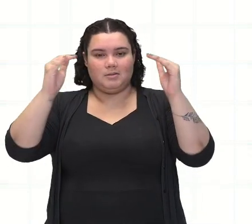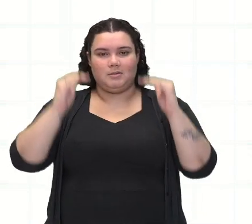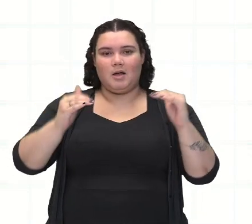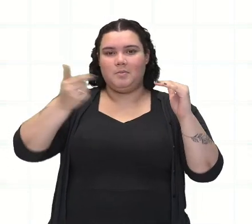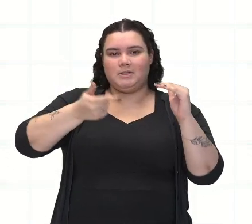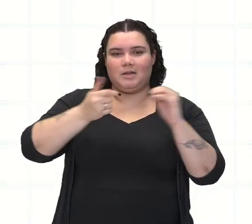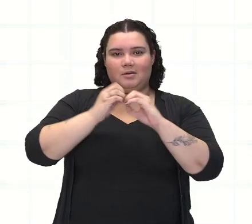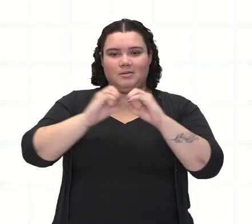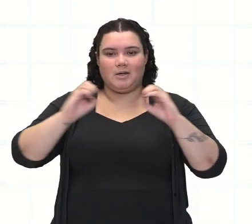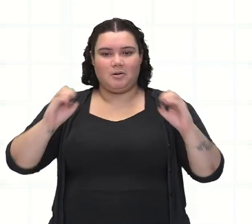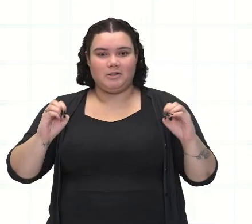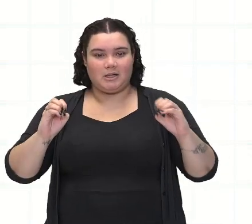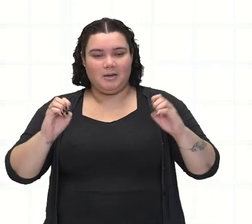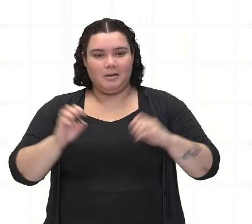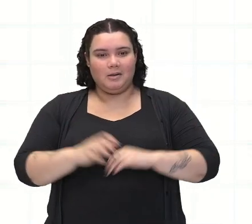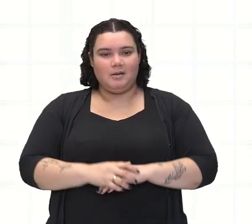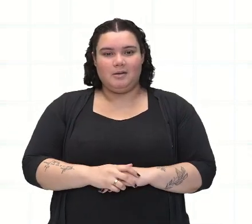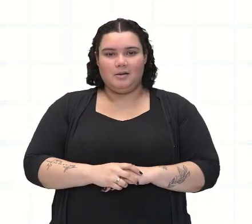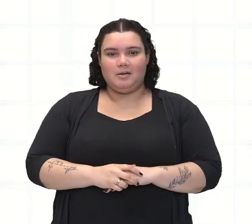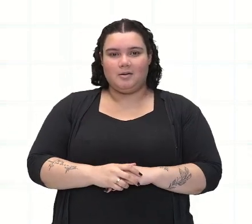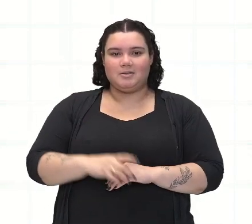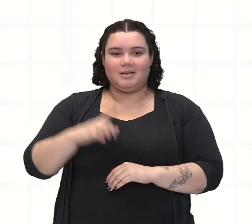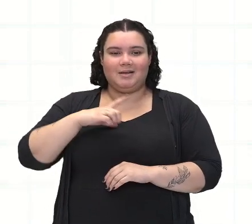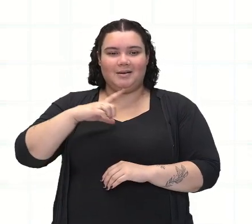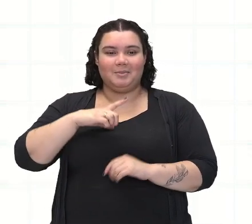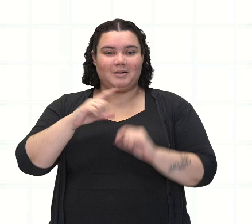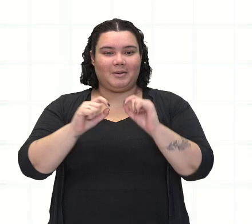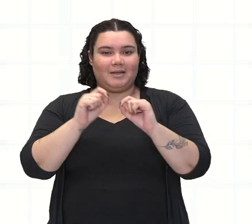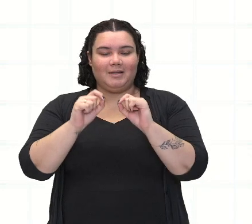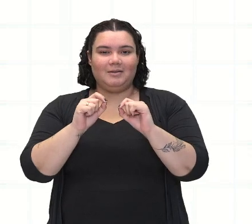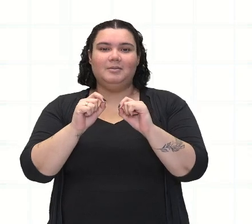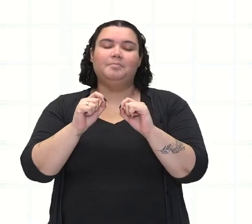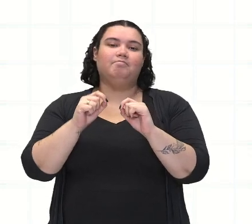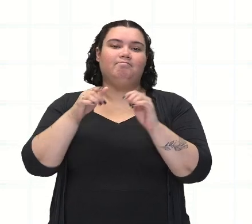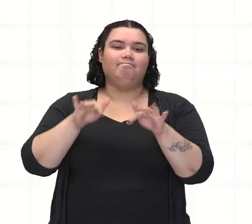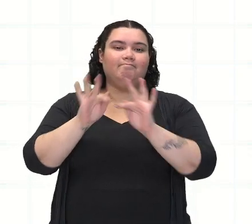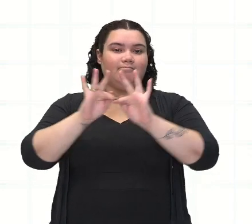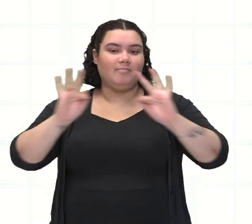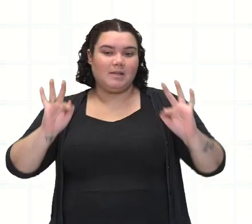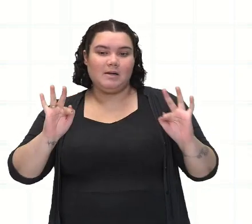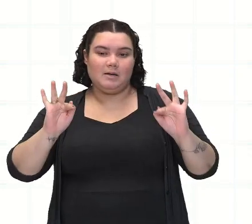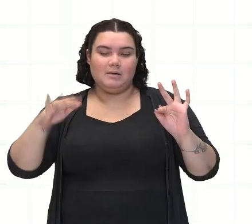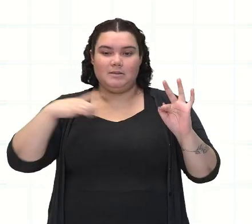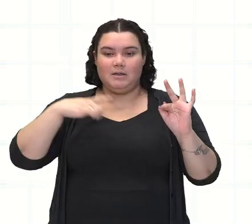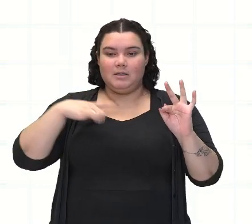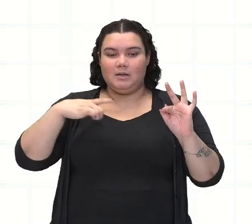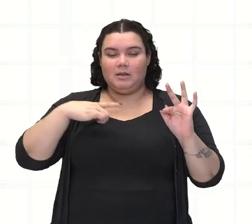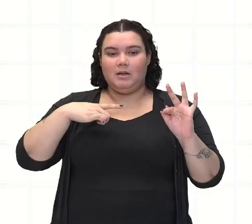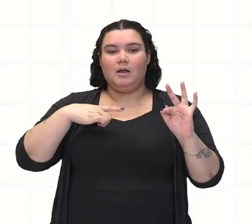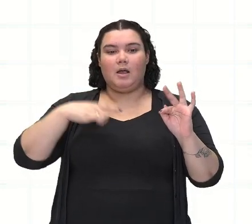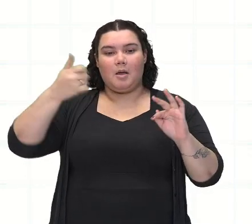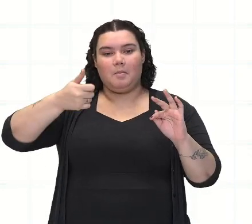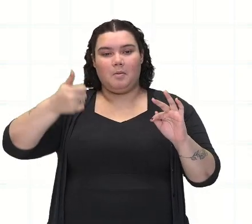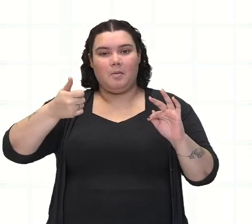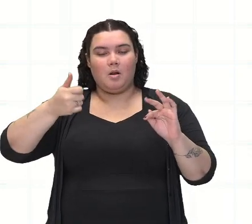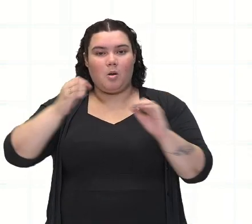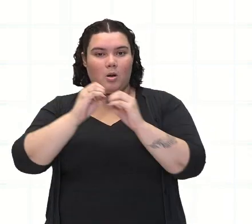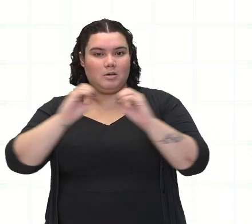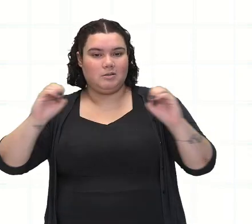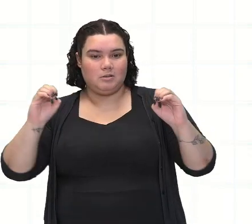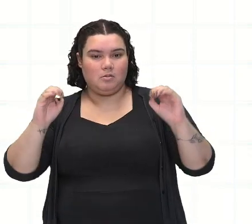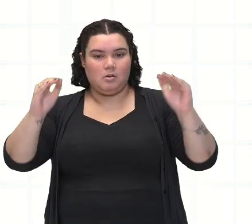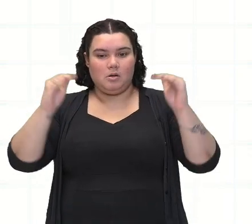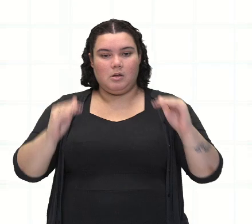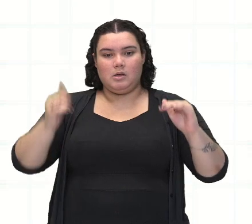E aqui embaixo, já com esse conectivo, com esse que, a primeira oração